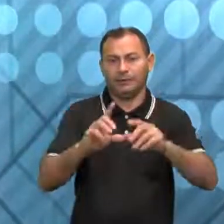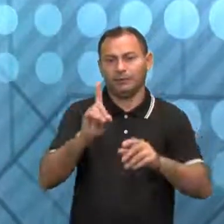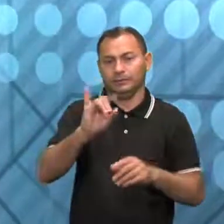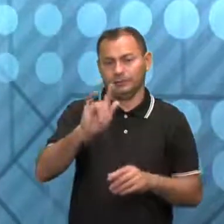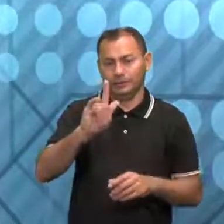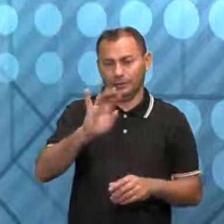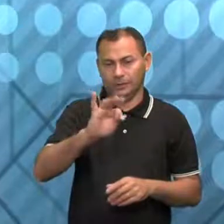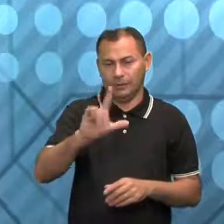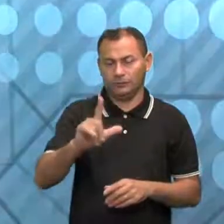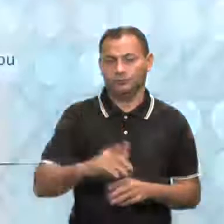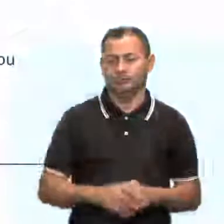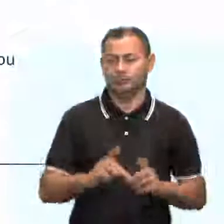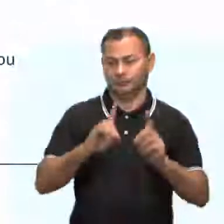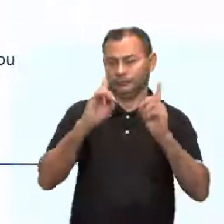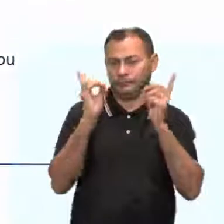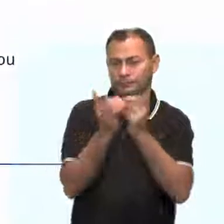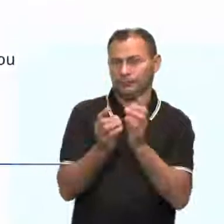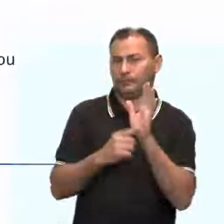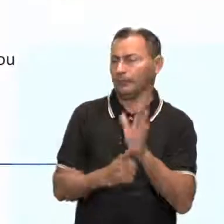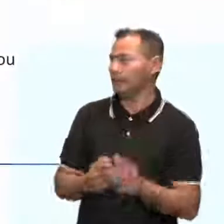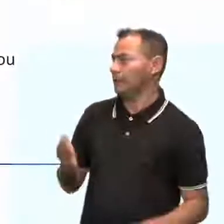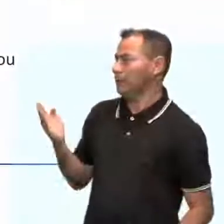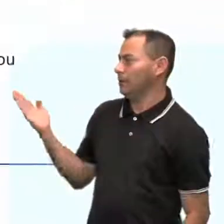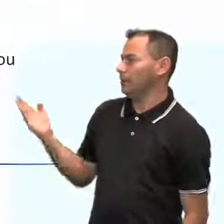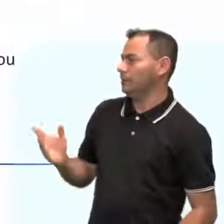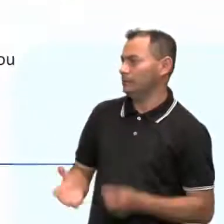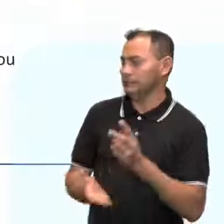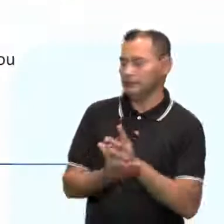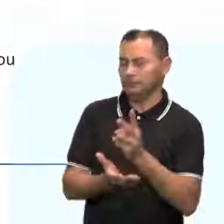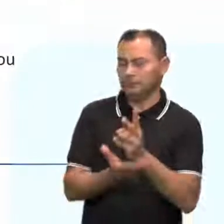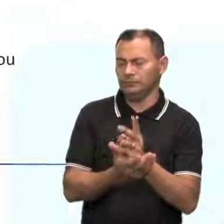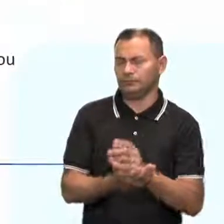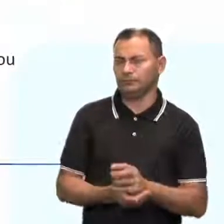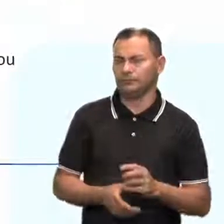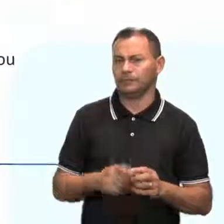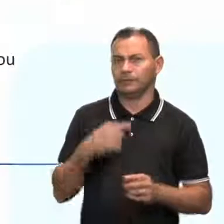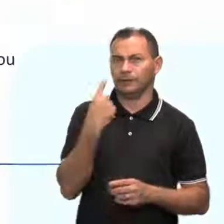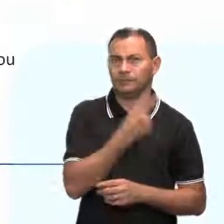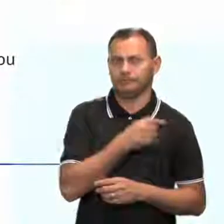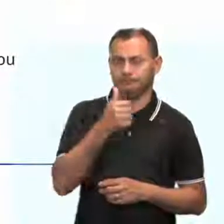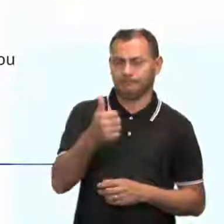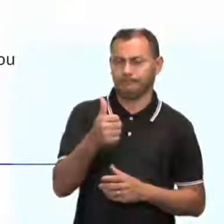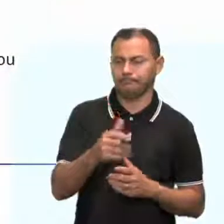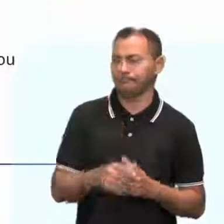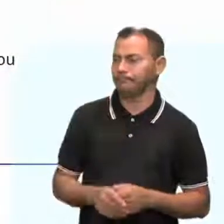digital. Voltando aqui para o slide então, para a gente continuar, nossas vantagens,